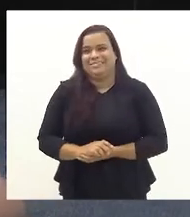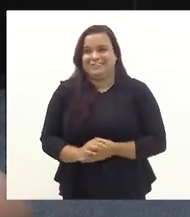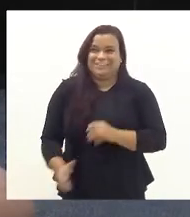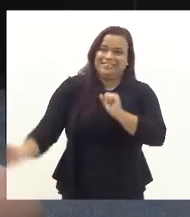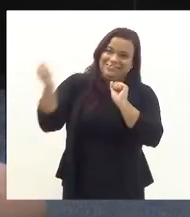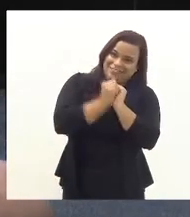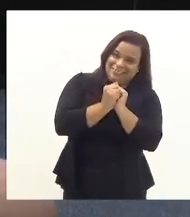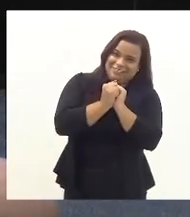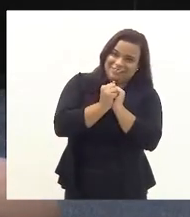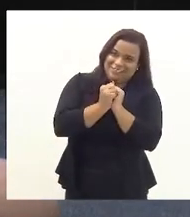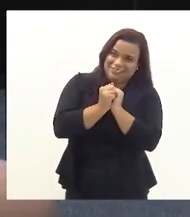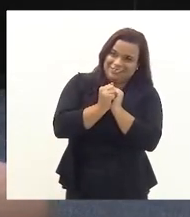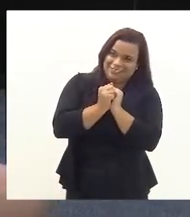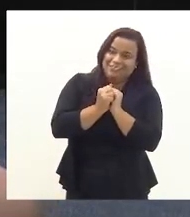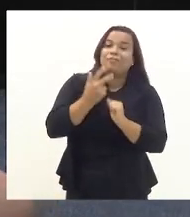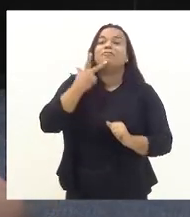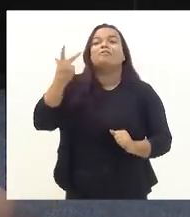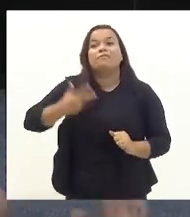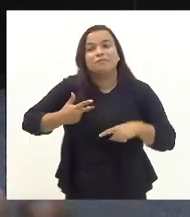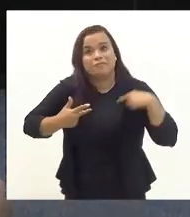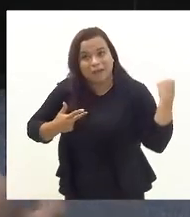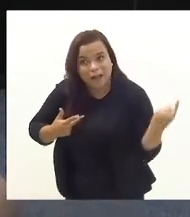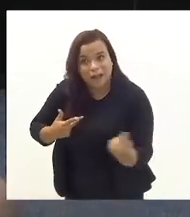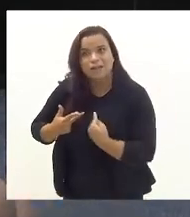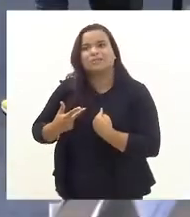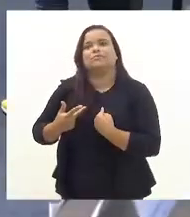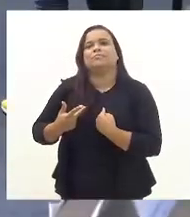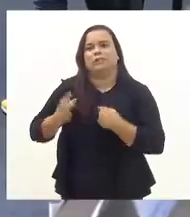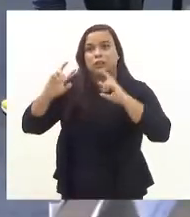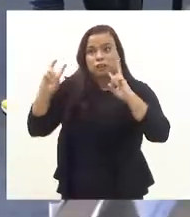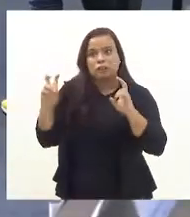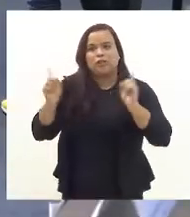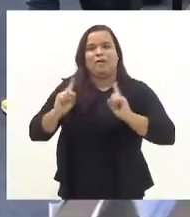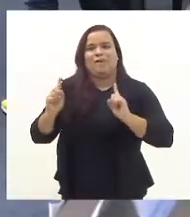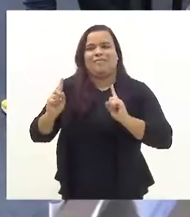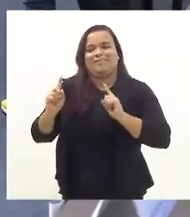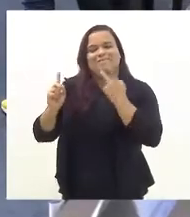junto. Fale conosco, não sobre nós, e anistia já.